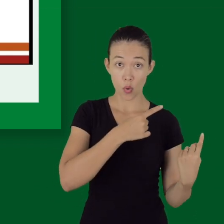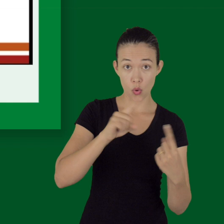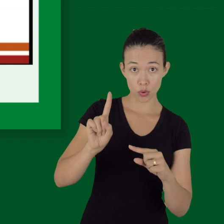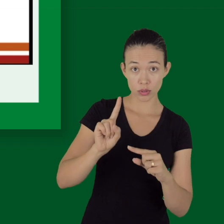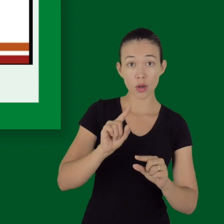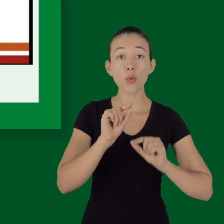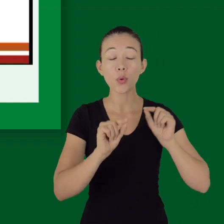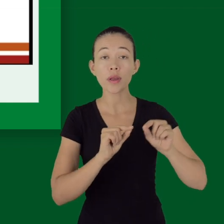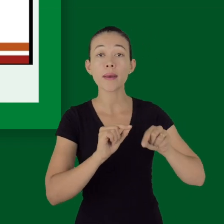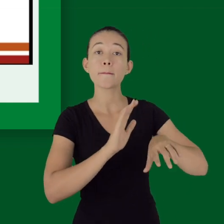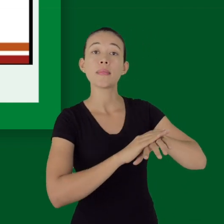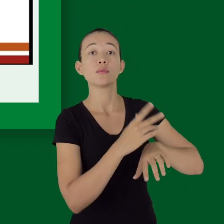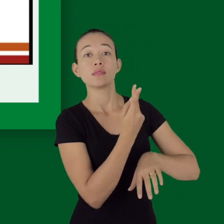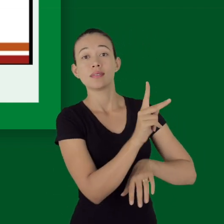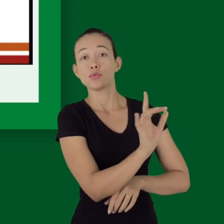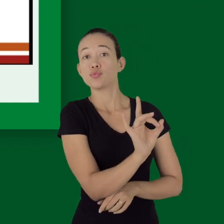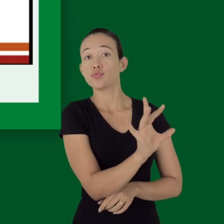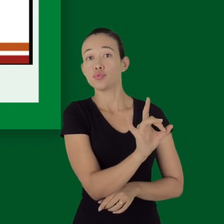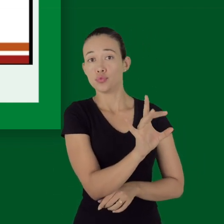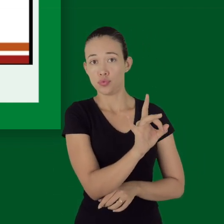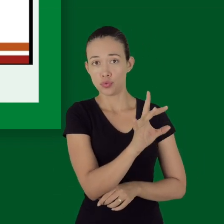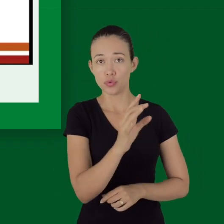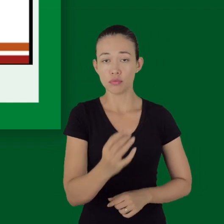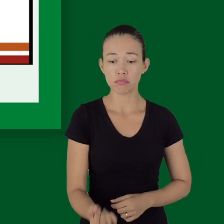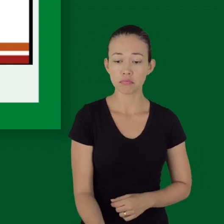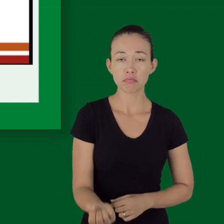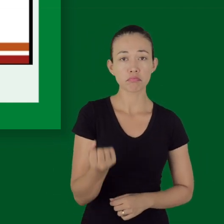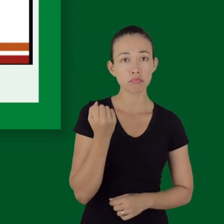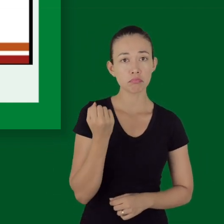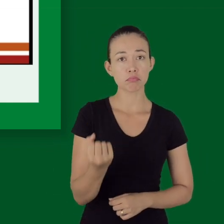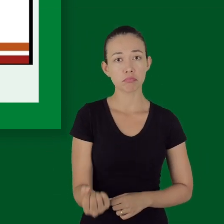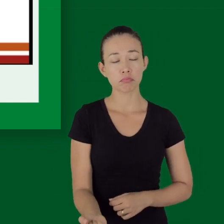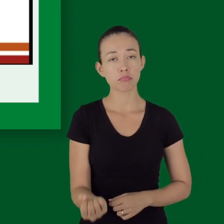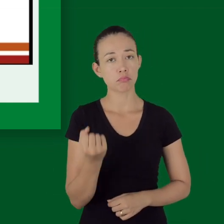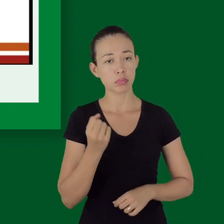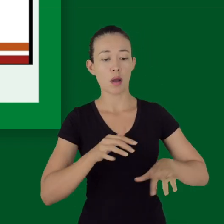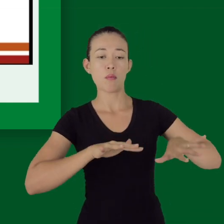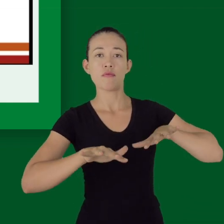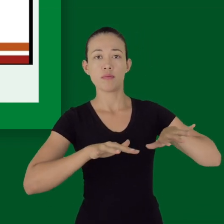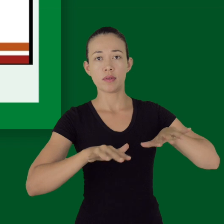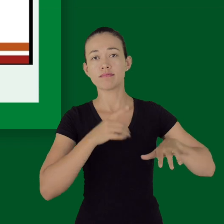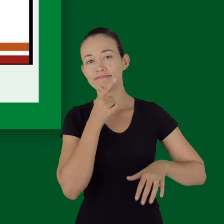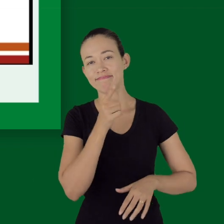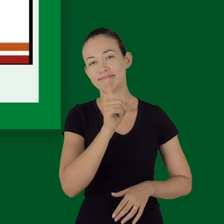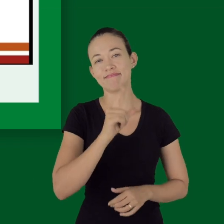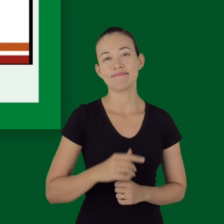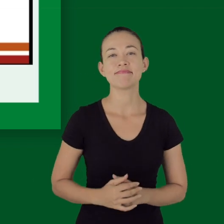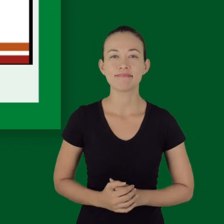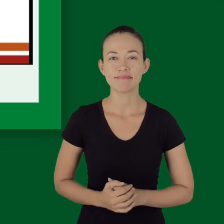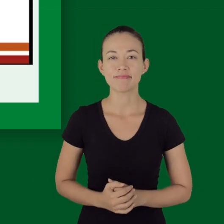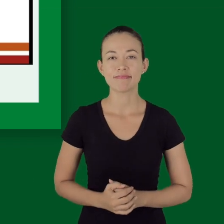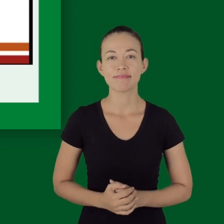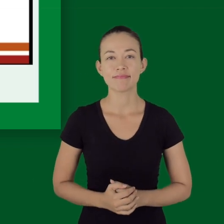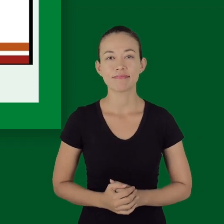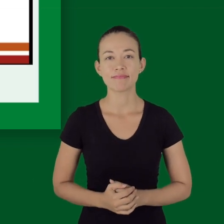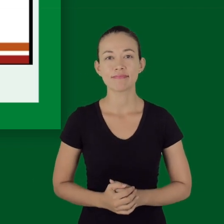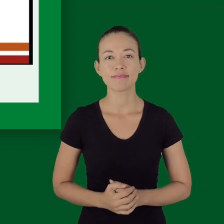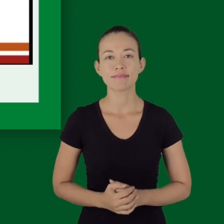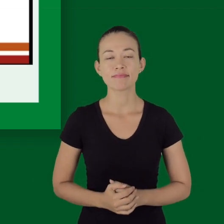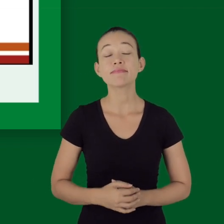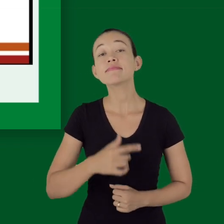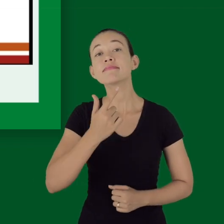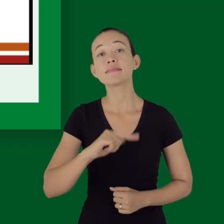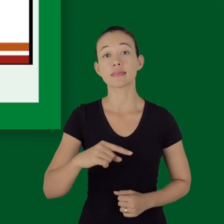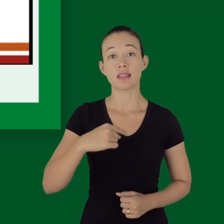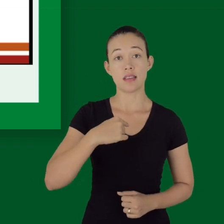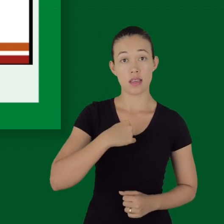consegue sustentar essa força gravitacional. Né? E quando eu aplico, né, uma força contrária à